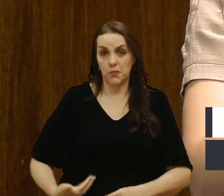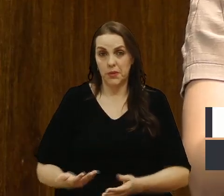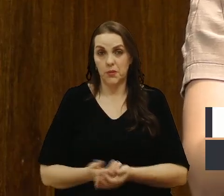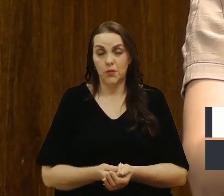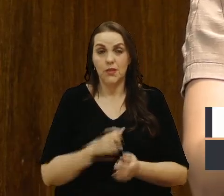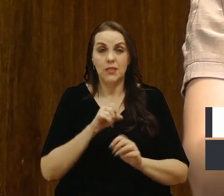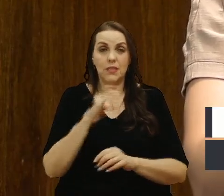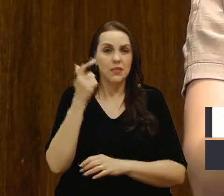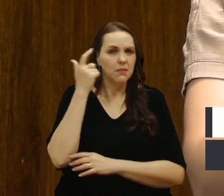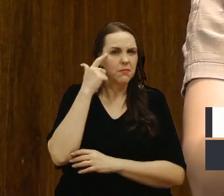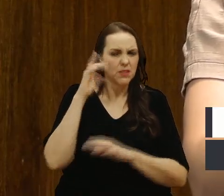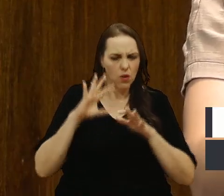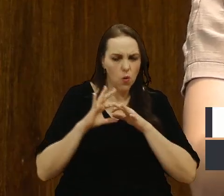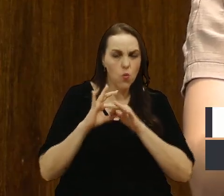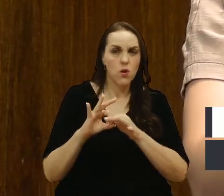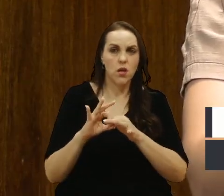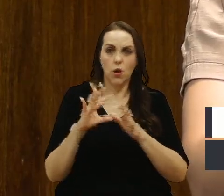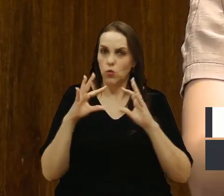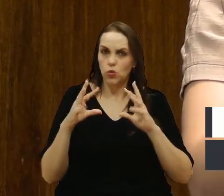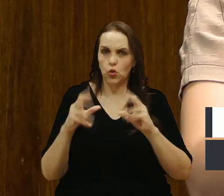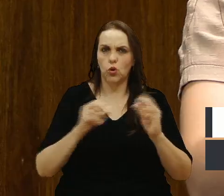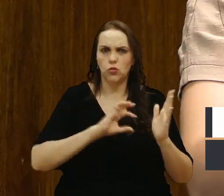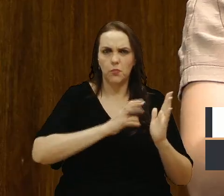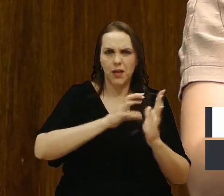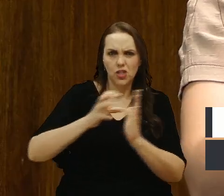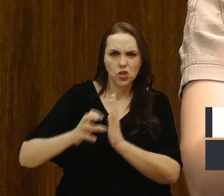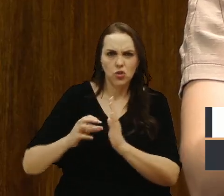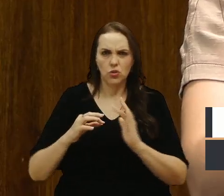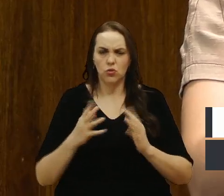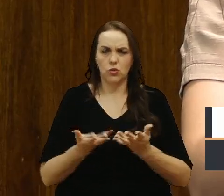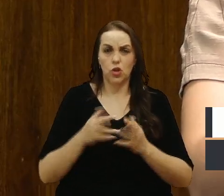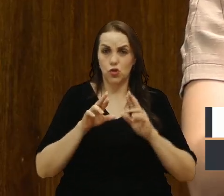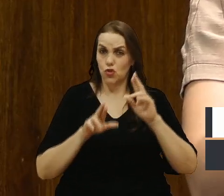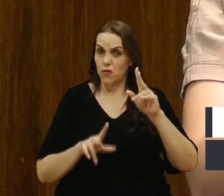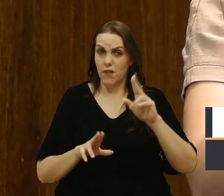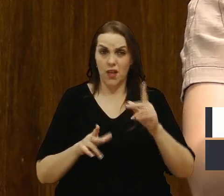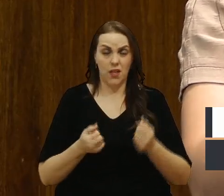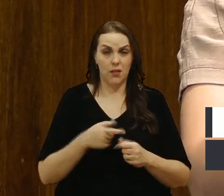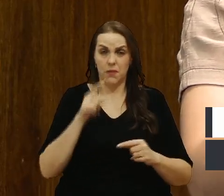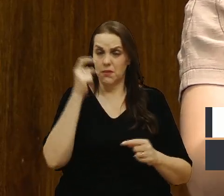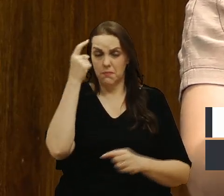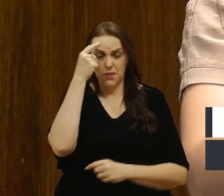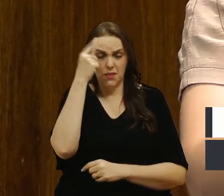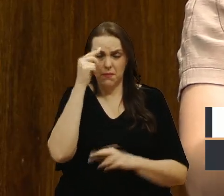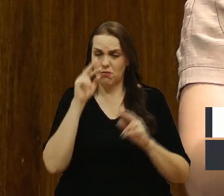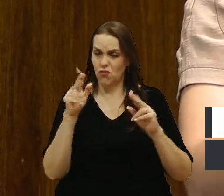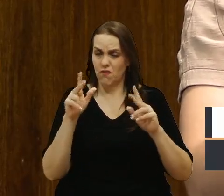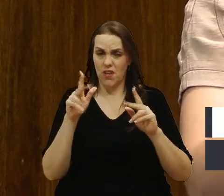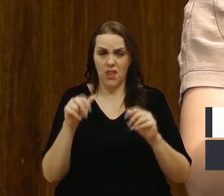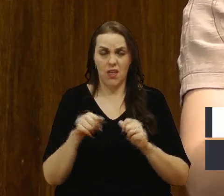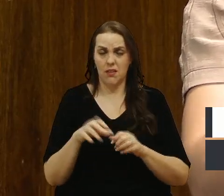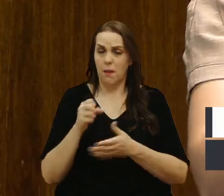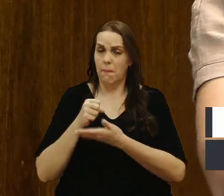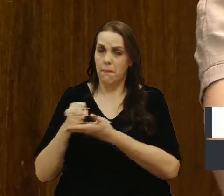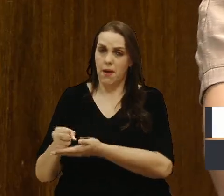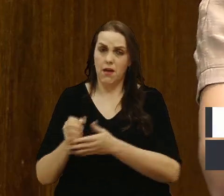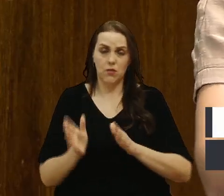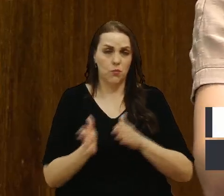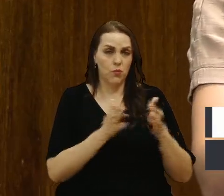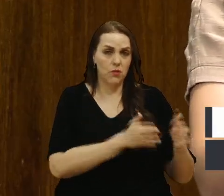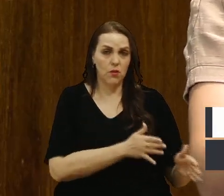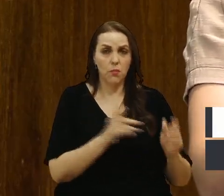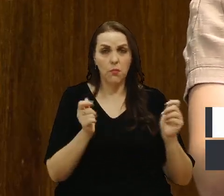se a gente unir forças aí, né, várias bancadas, partidos diferentes, pensamentos diferentes, base, oposição, a gente pode